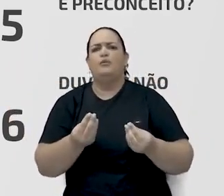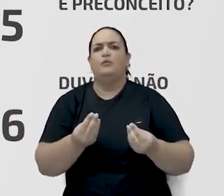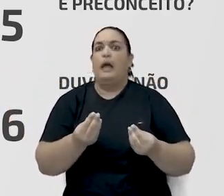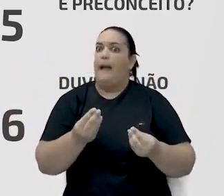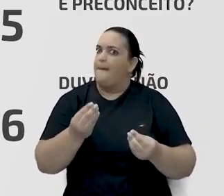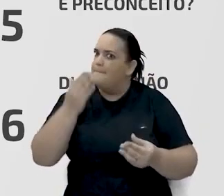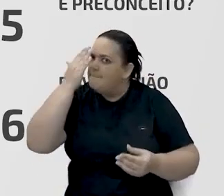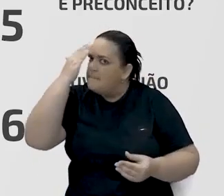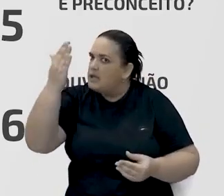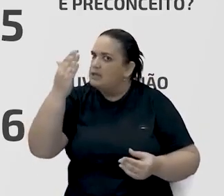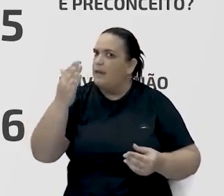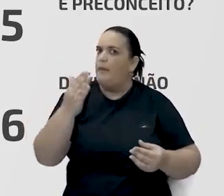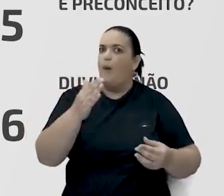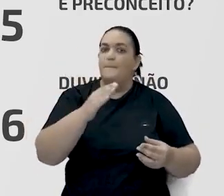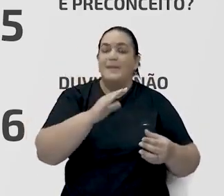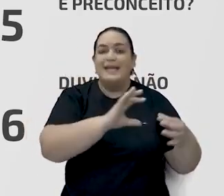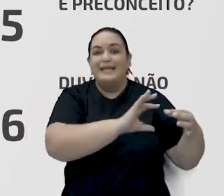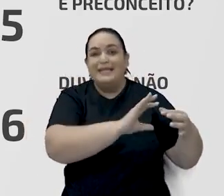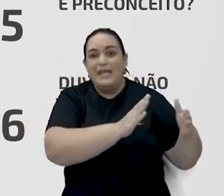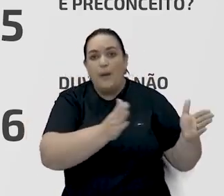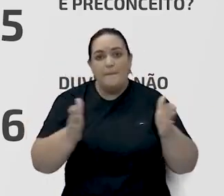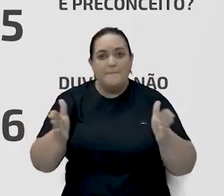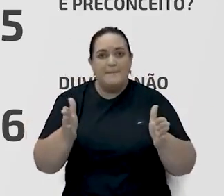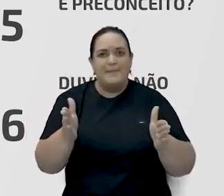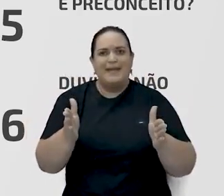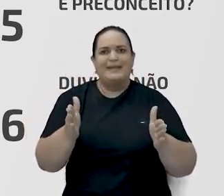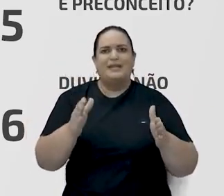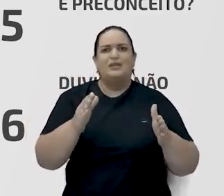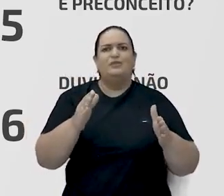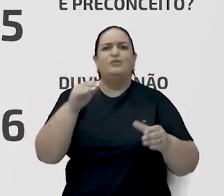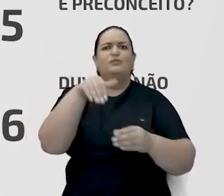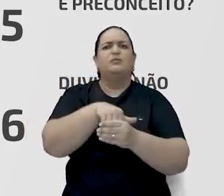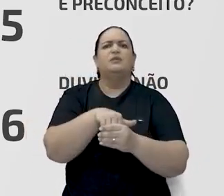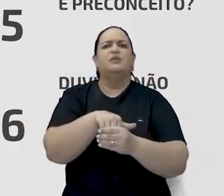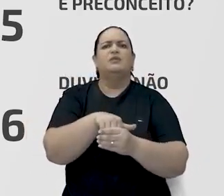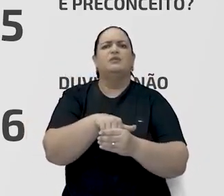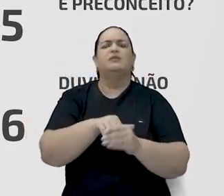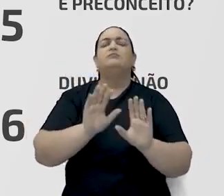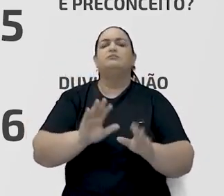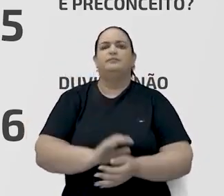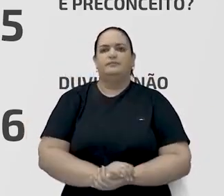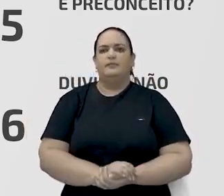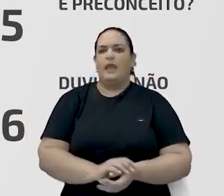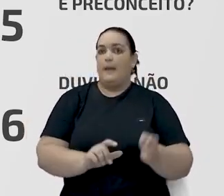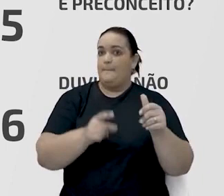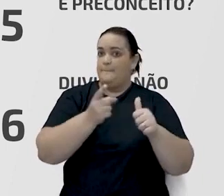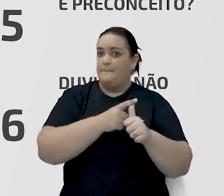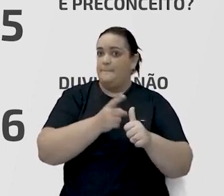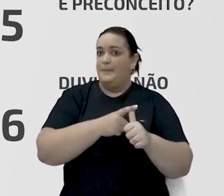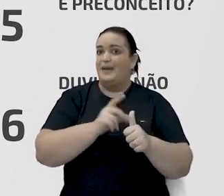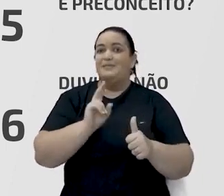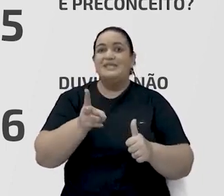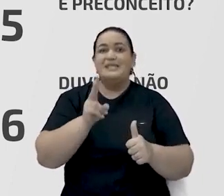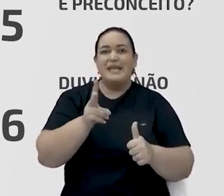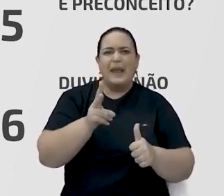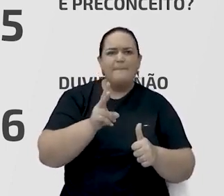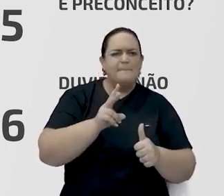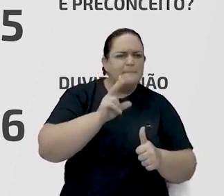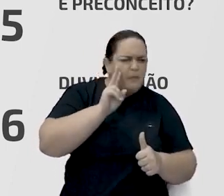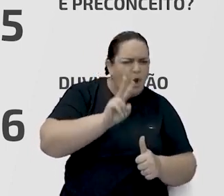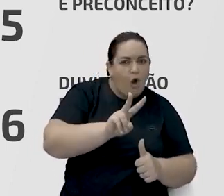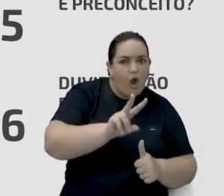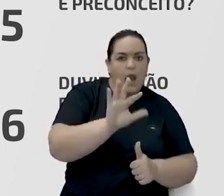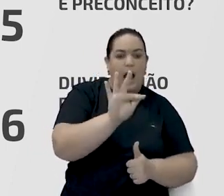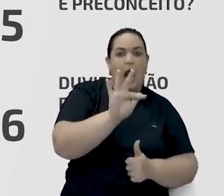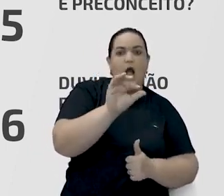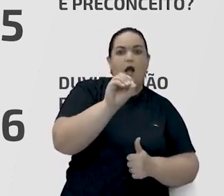período eleitoral? É interessante que você sempre verifique a fonte, sempre identificar se tem